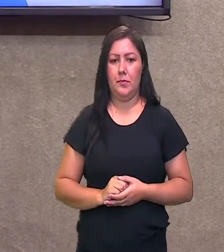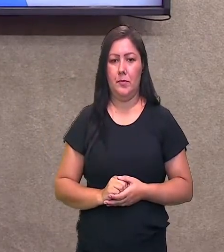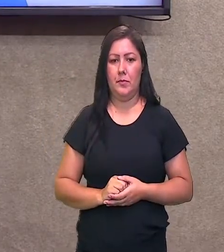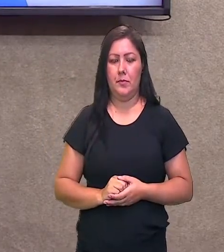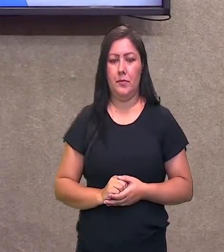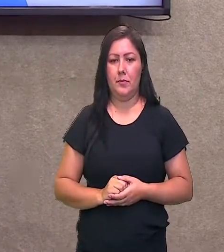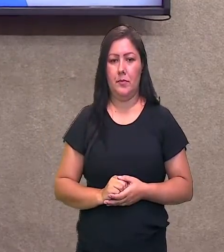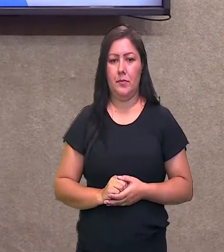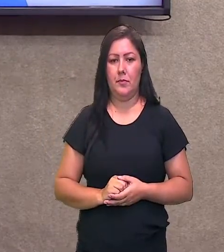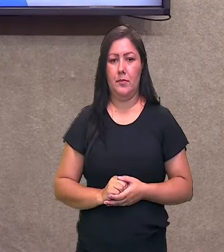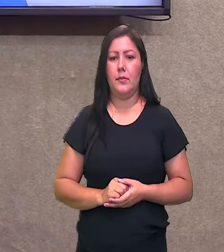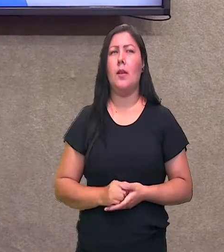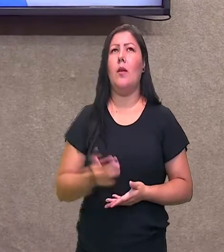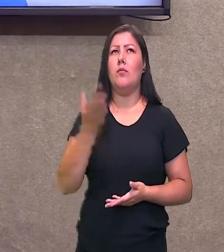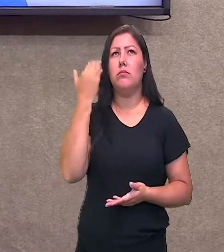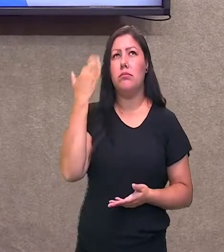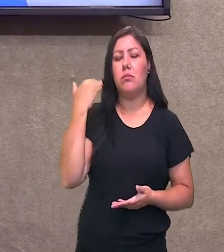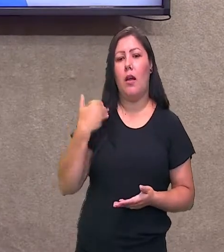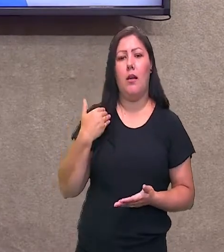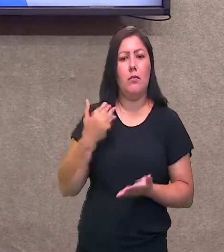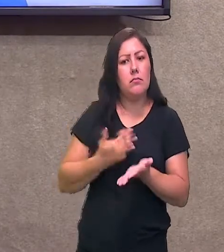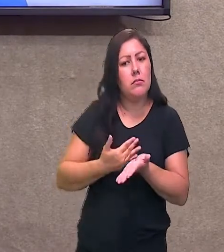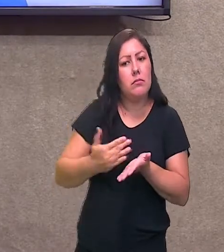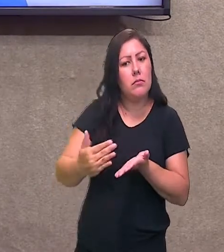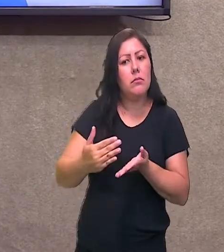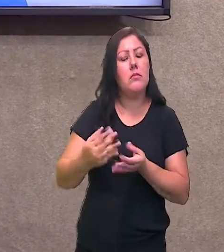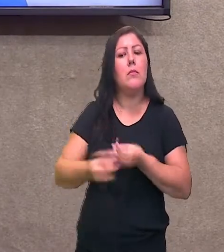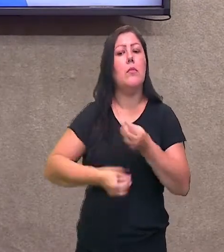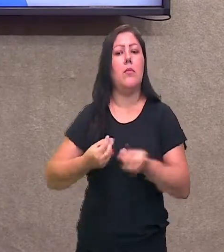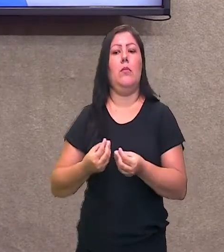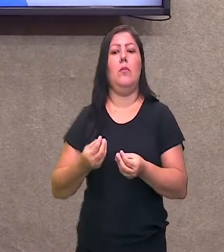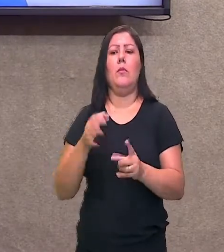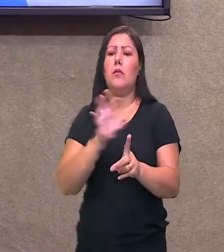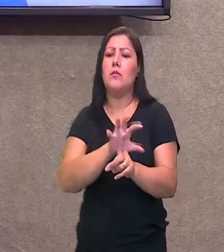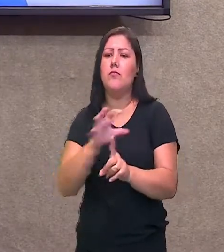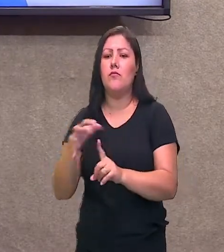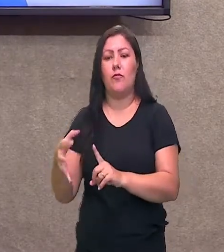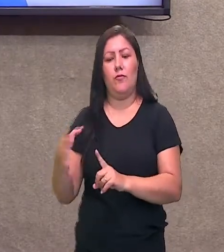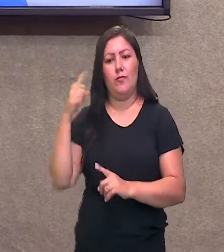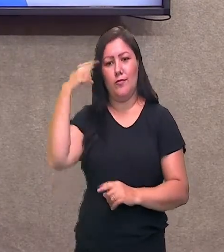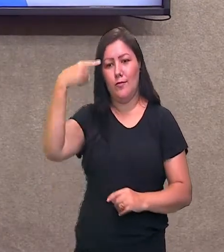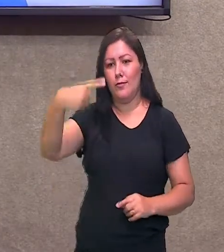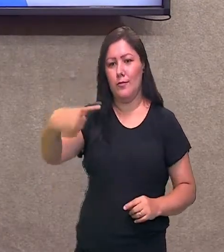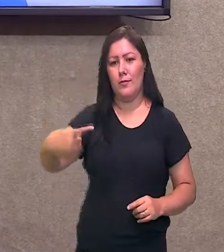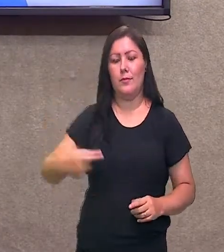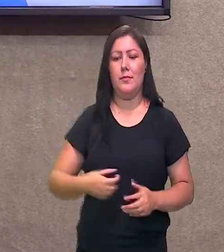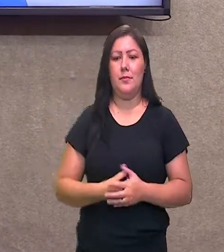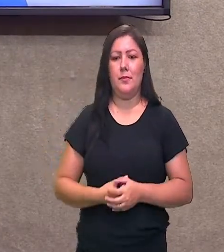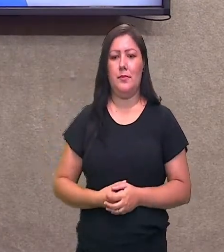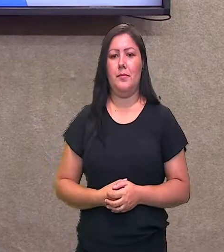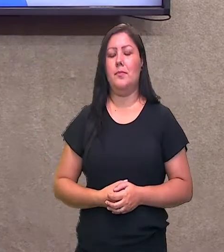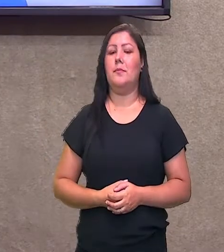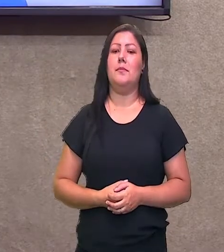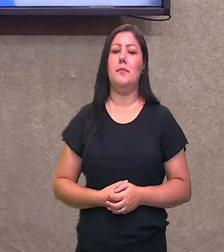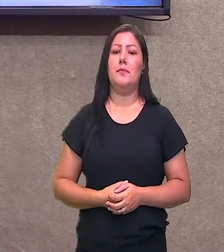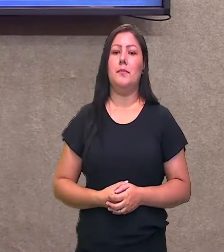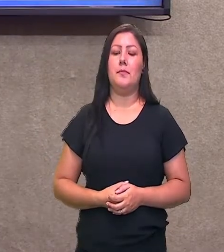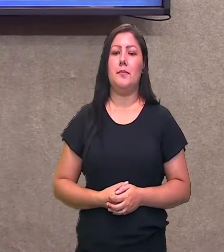isso começou e como que isso afeta o nosso dia a dia. Tranquilo?